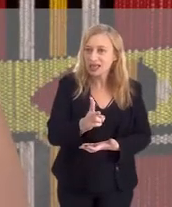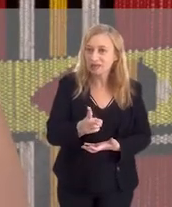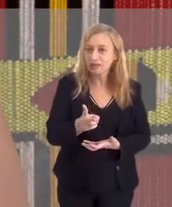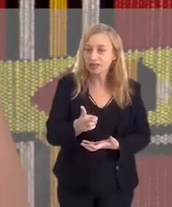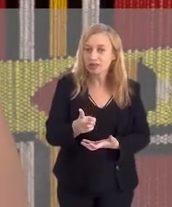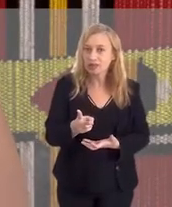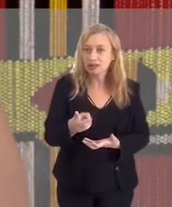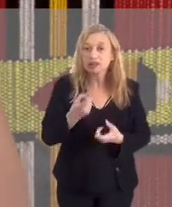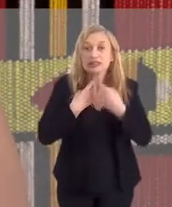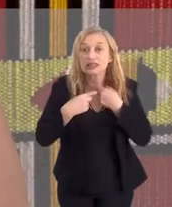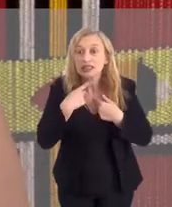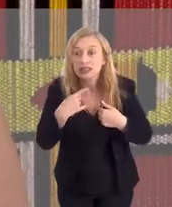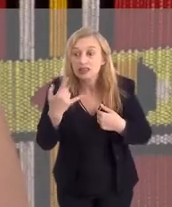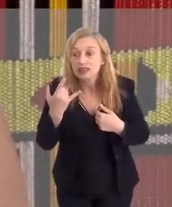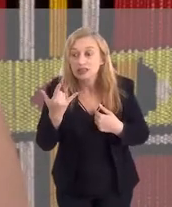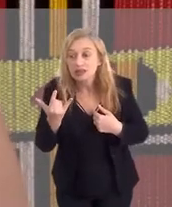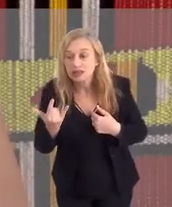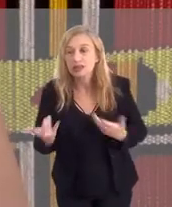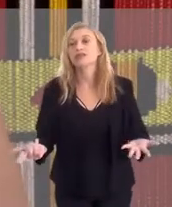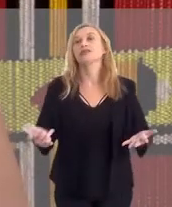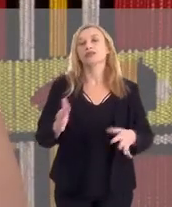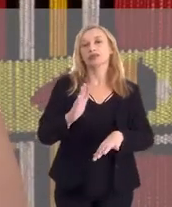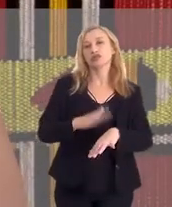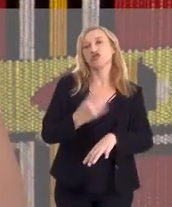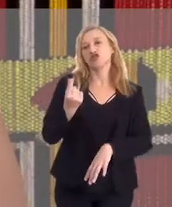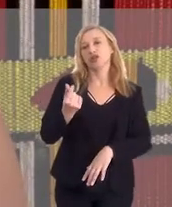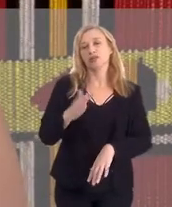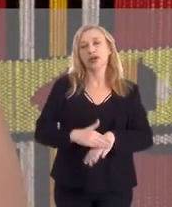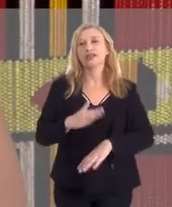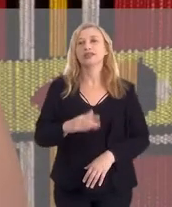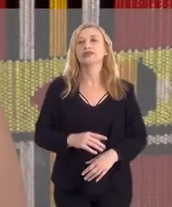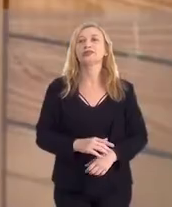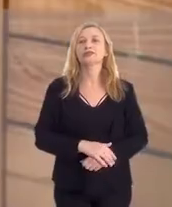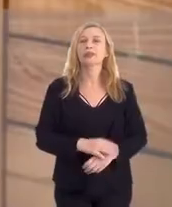a ganância está maior do que o viver na Terra.